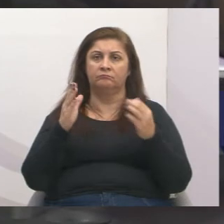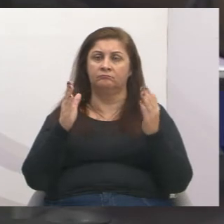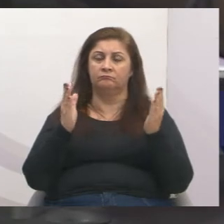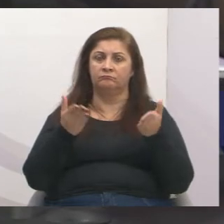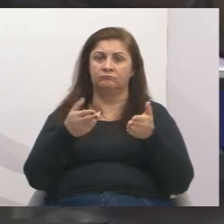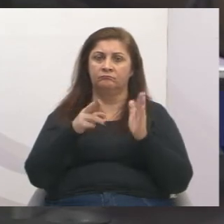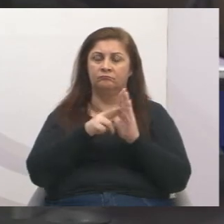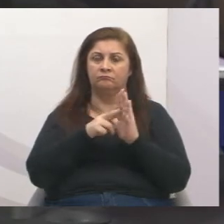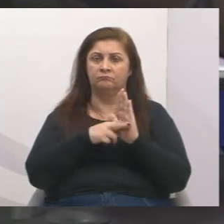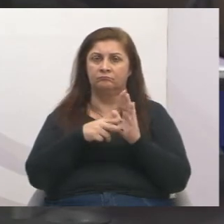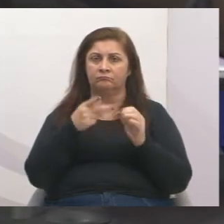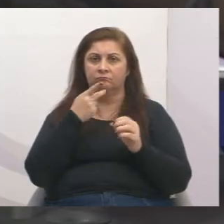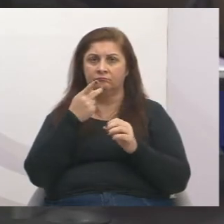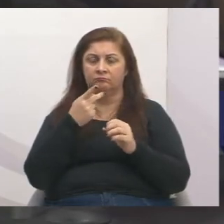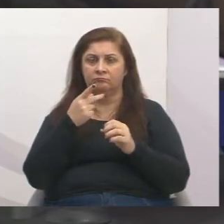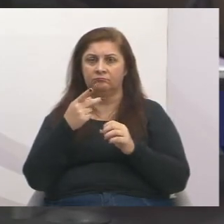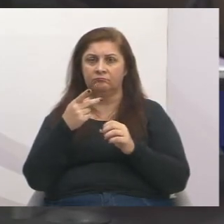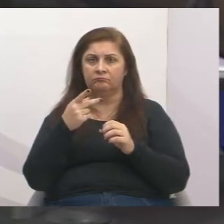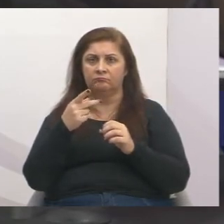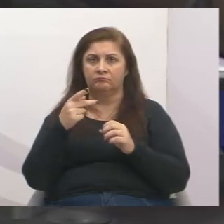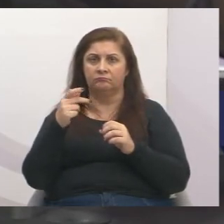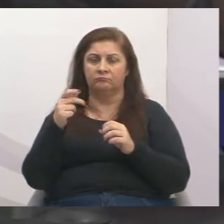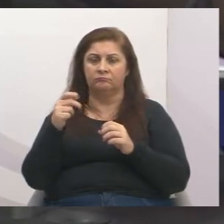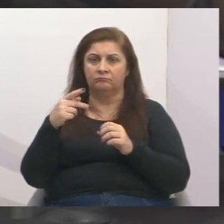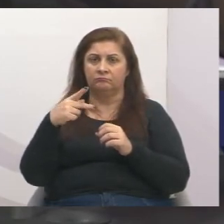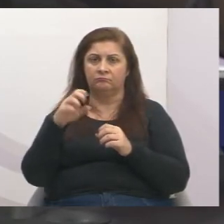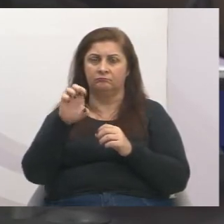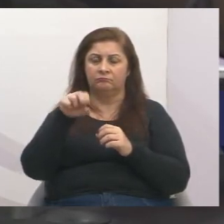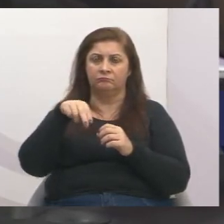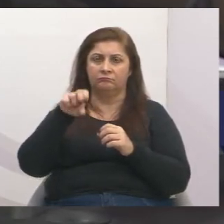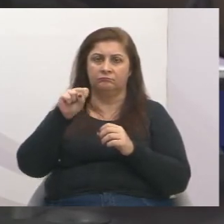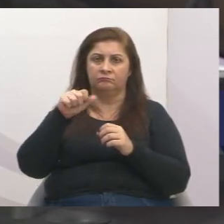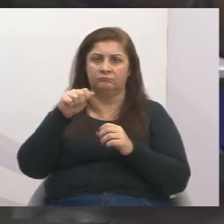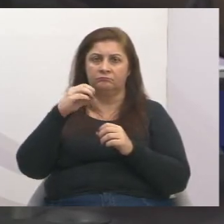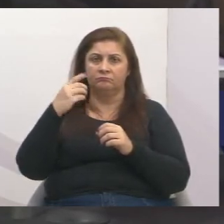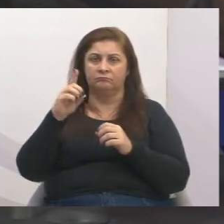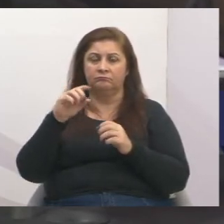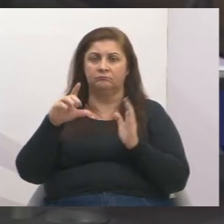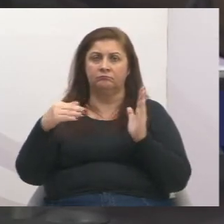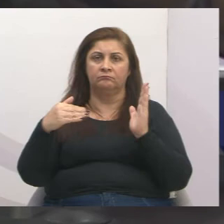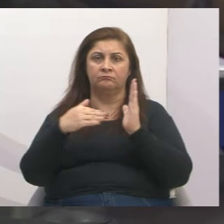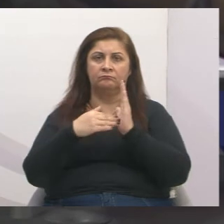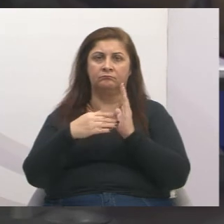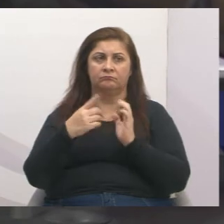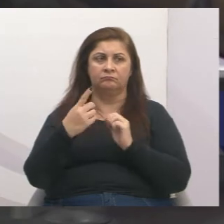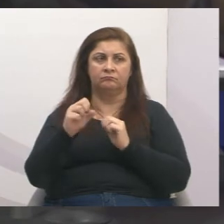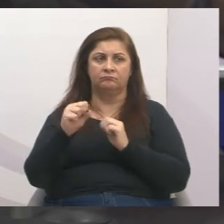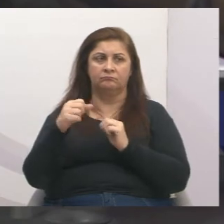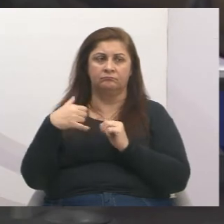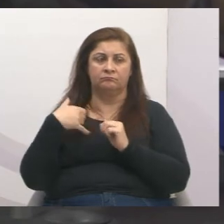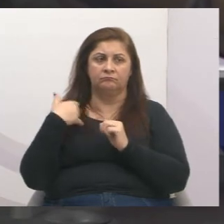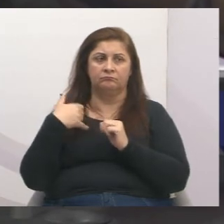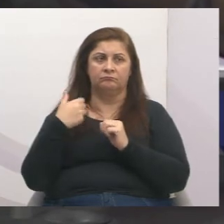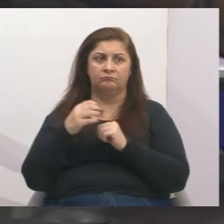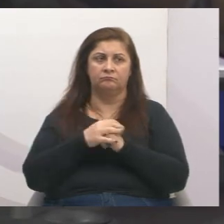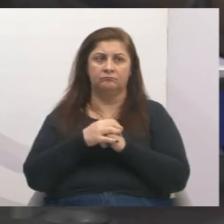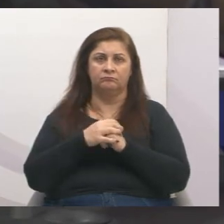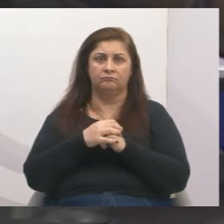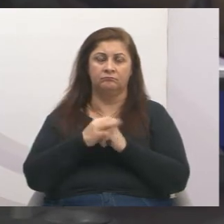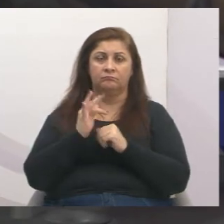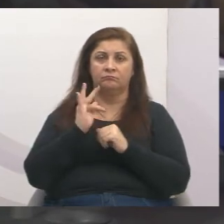que a pensão é até 18 anos, que é a maioridade civil. Nós vamos ter uma regra nova que ela vai ser mais